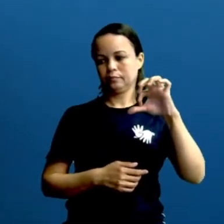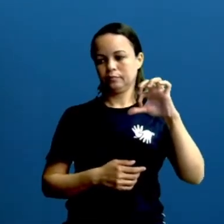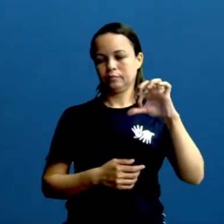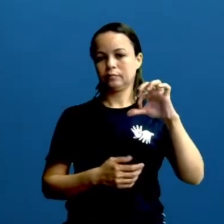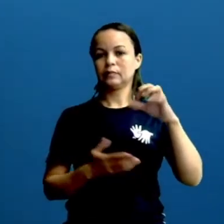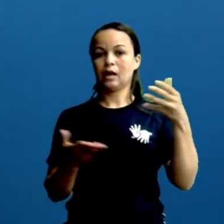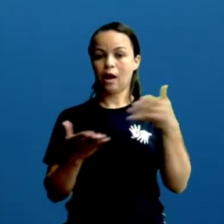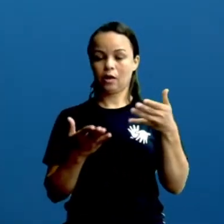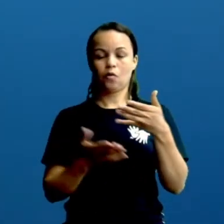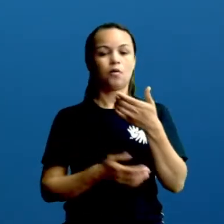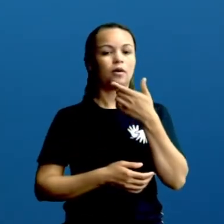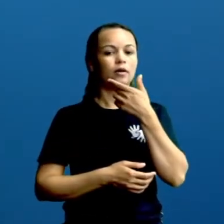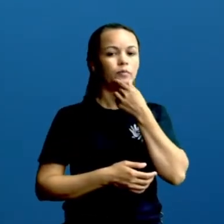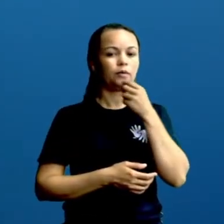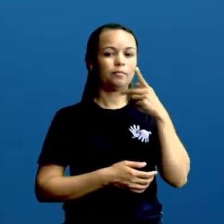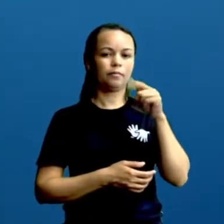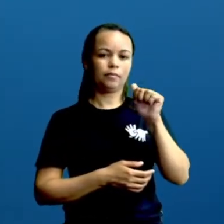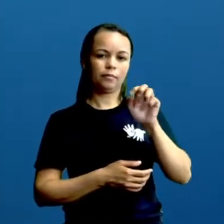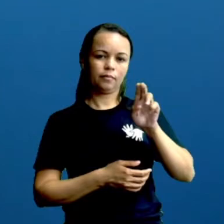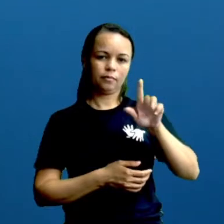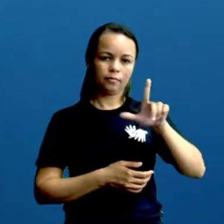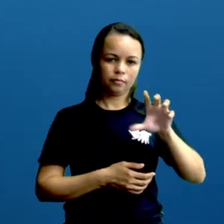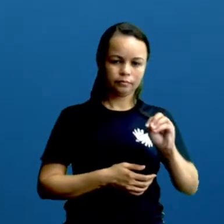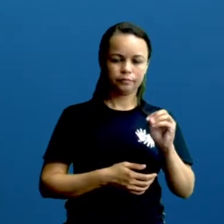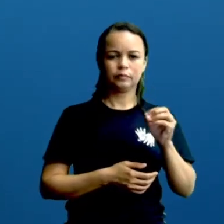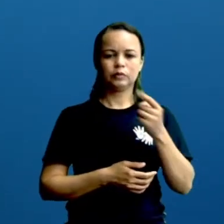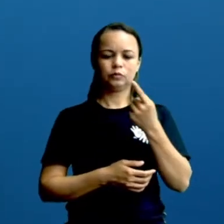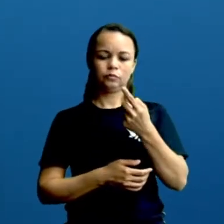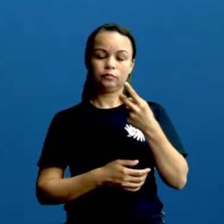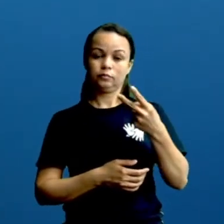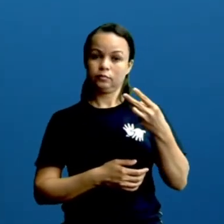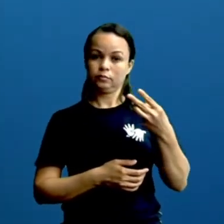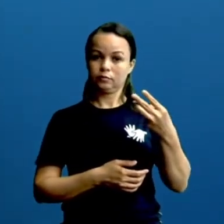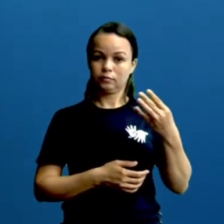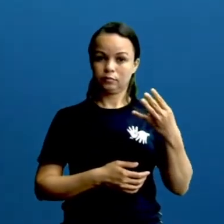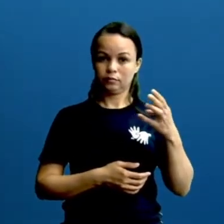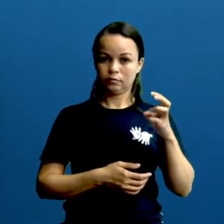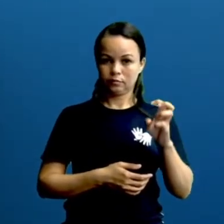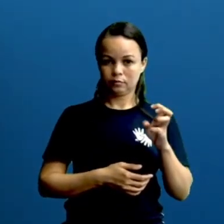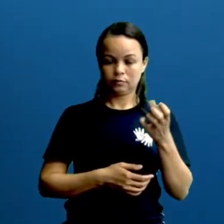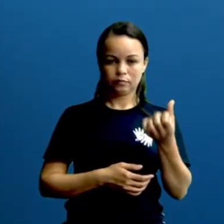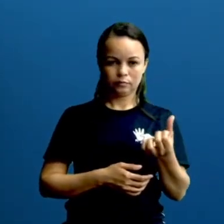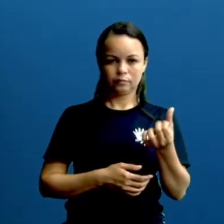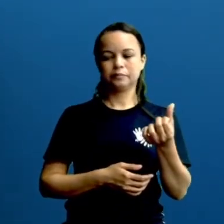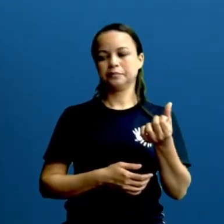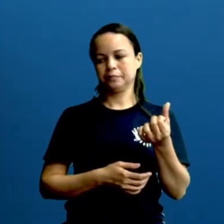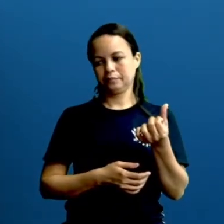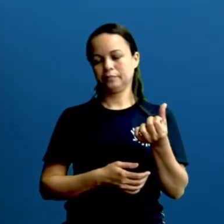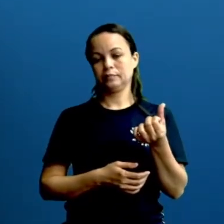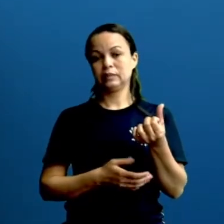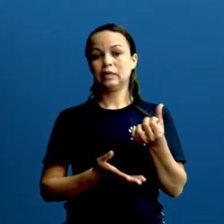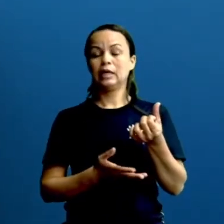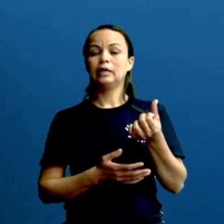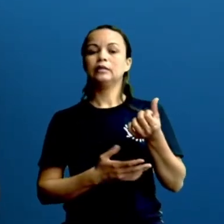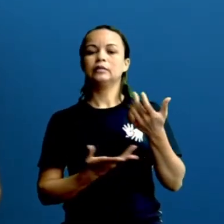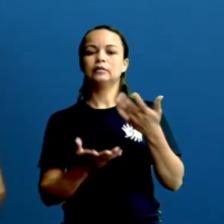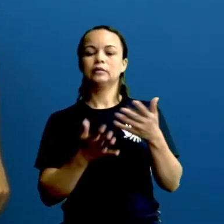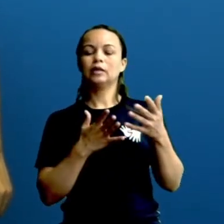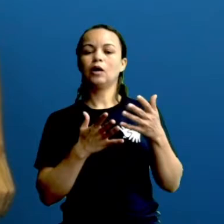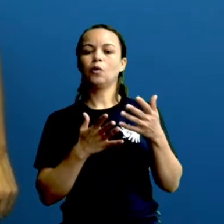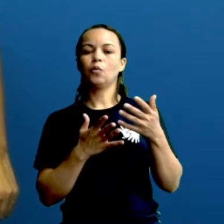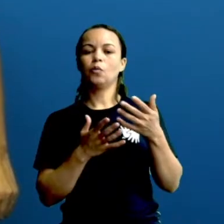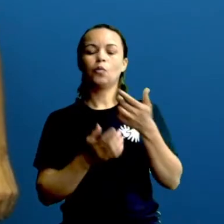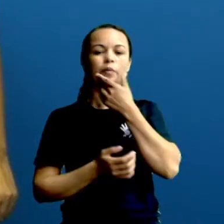para a de Paulo. 1, 2, 3, 4, 5, 6. A Paulo quer